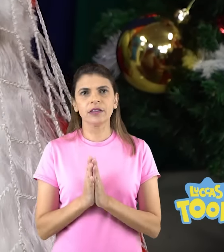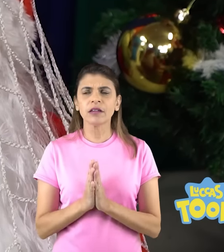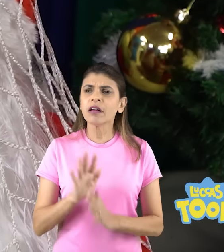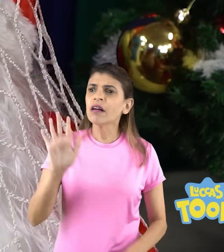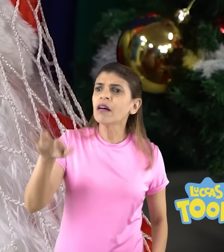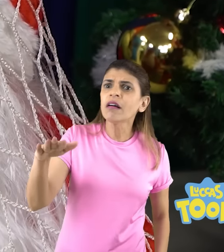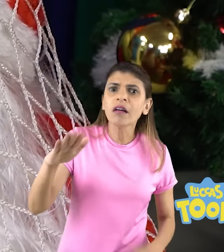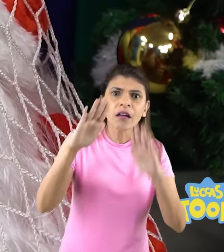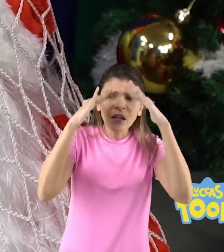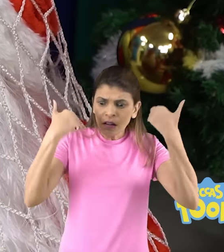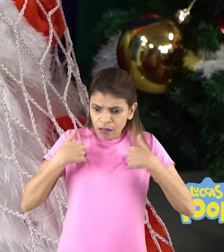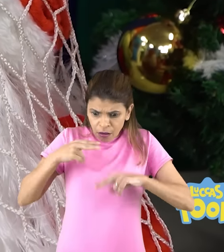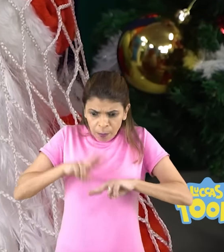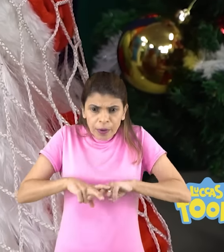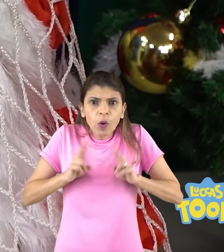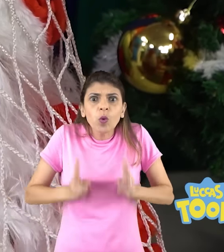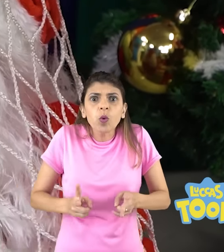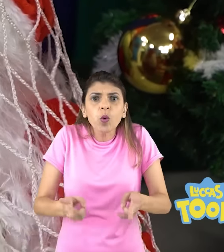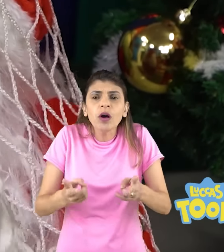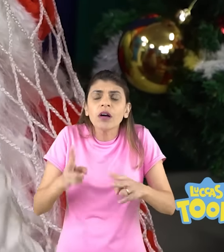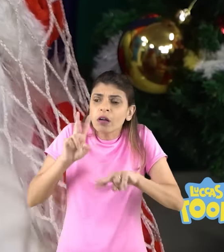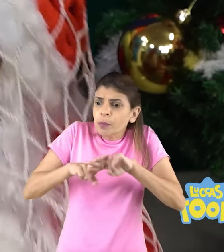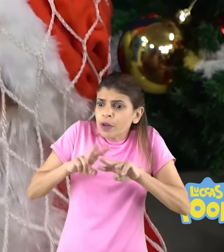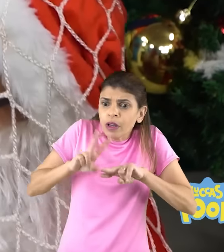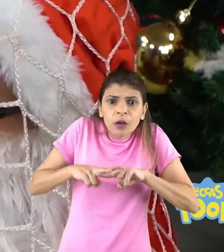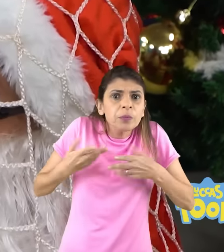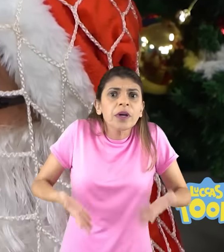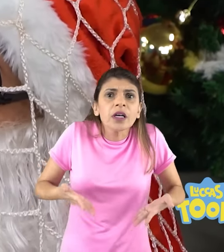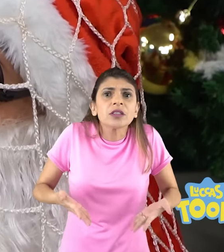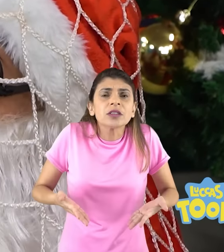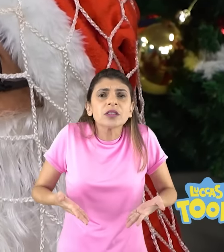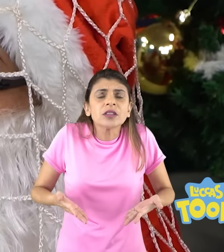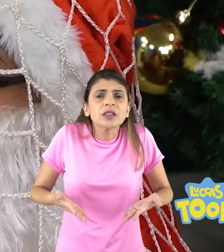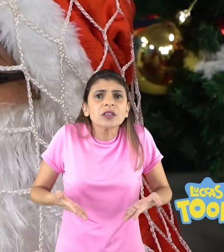Luke, get out of here, Luke! Luke, don't leave me here. Luke!